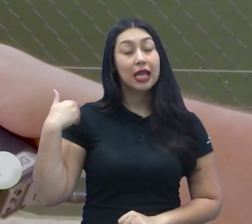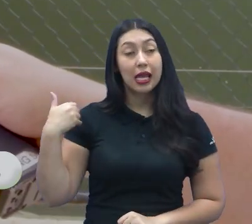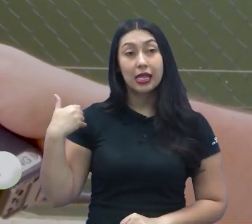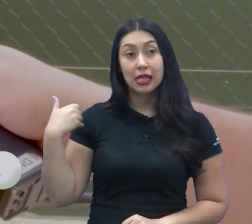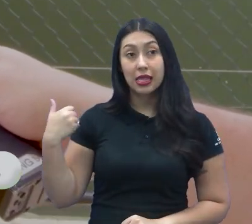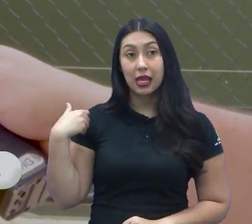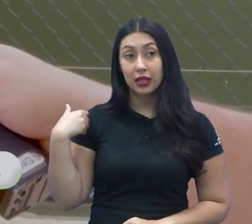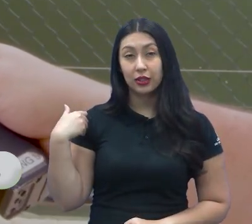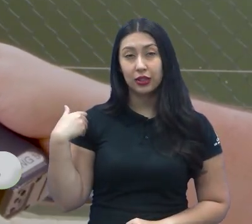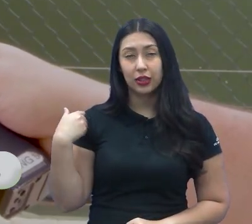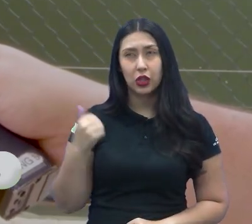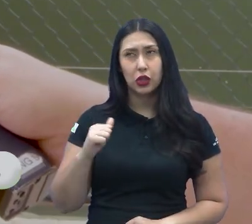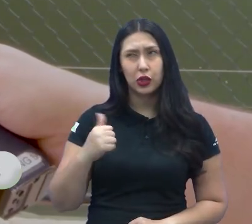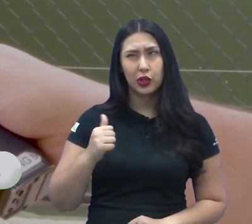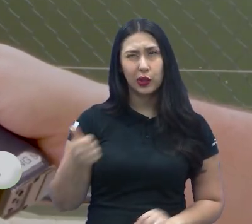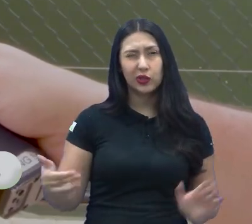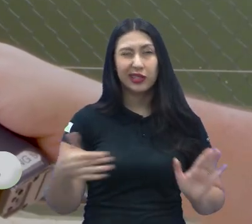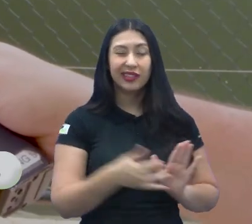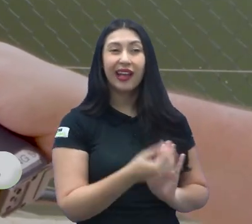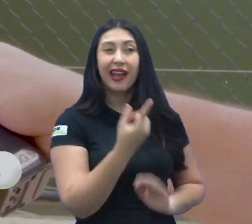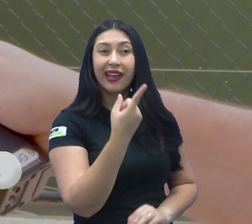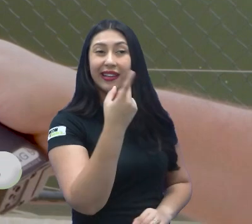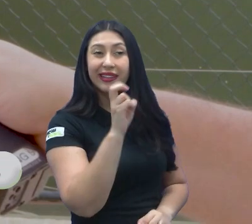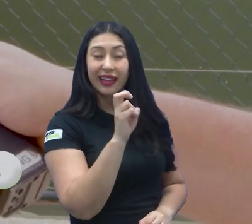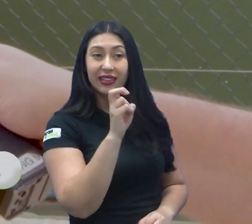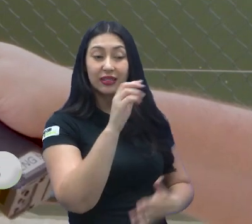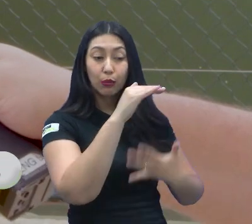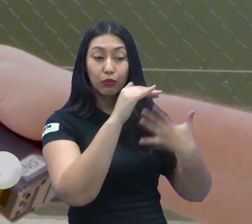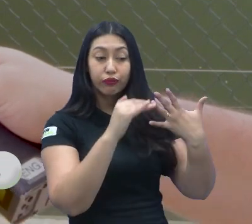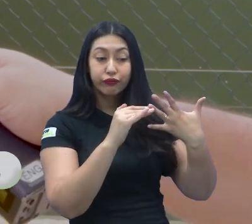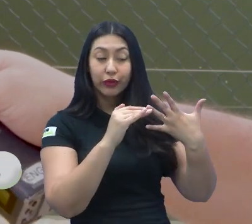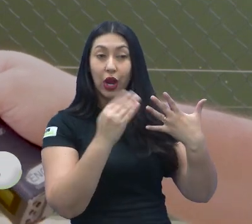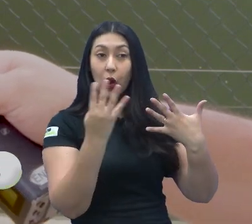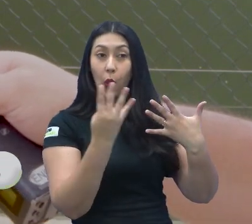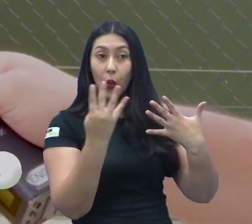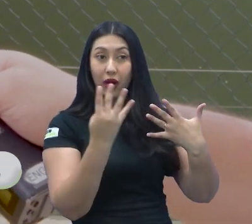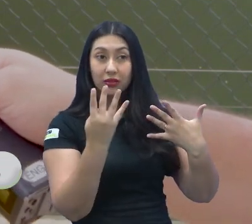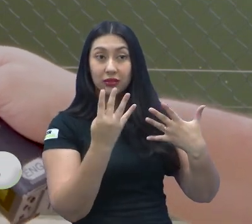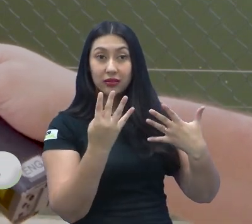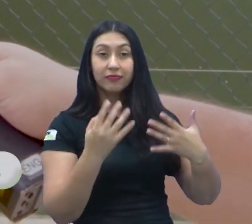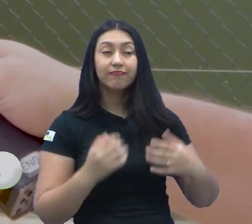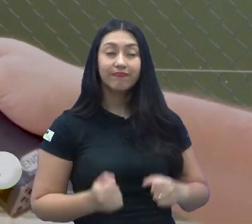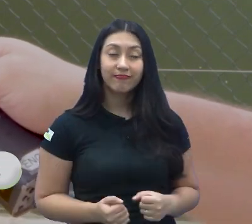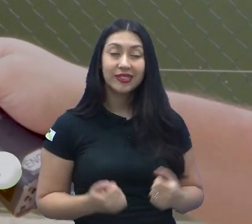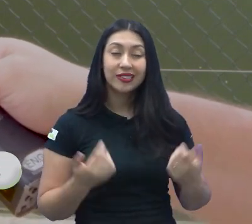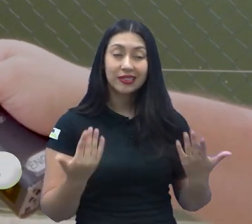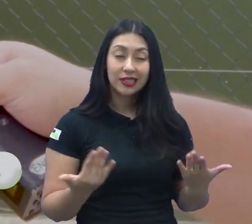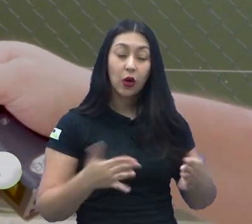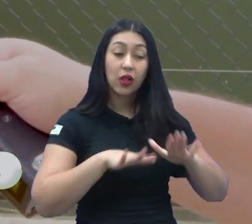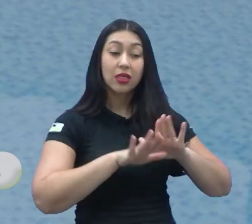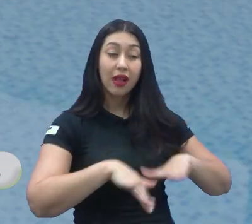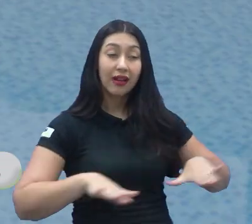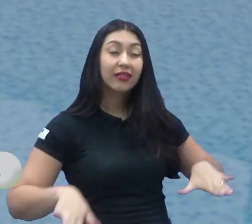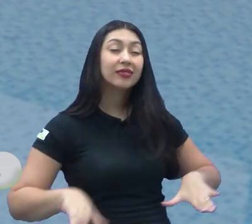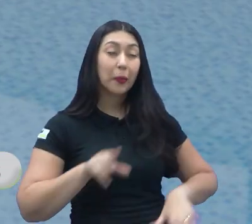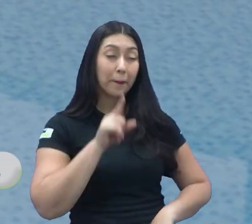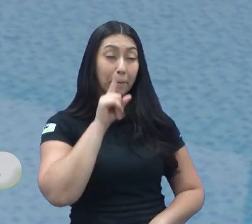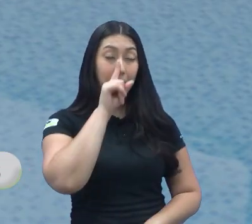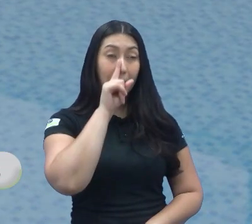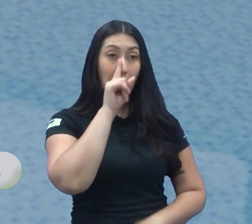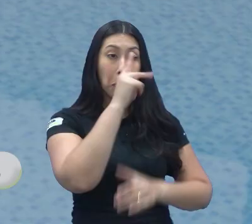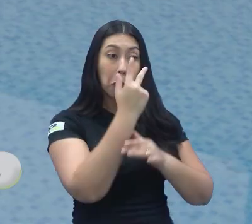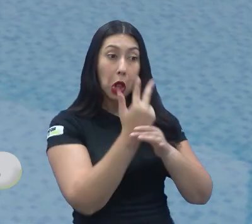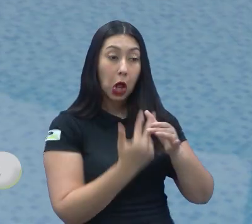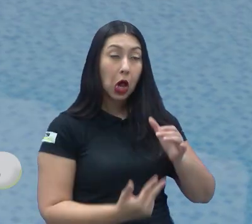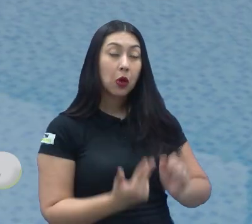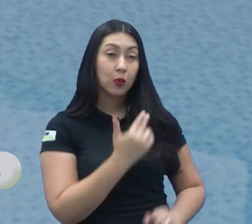de 11 a 15 anos e de 15 a 24 anos. Então, as crianças são bem mais expostas ao risco. Tá certo, muito obrigado